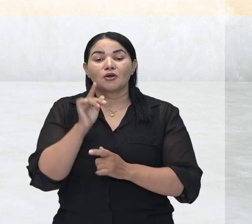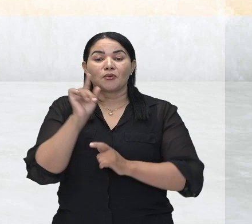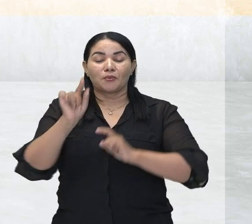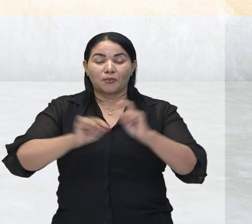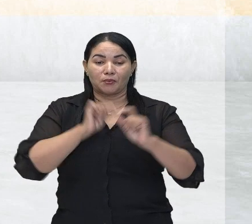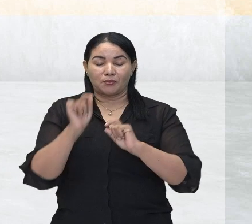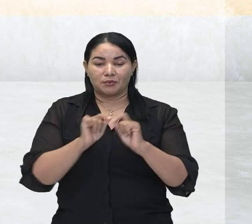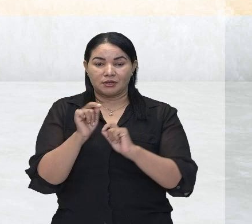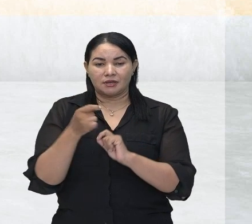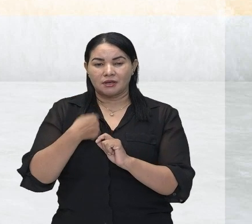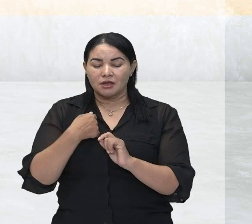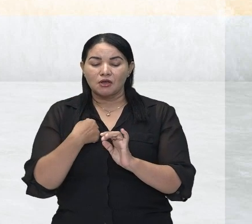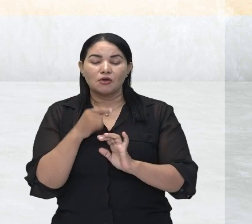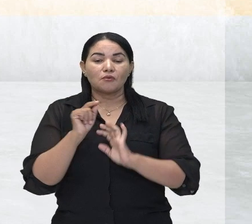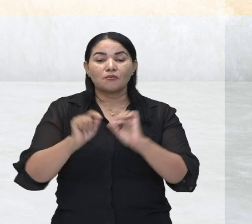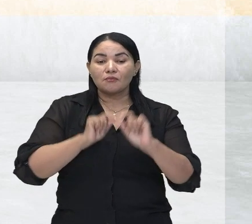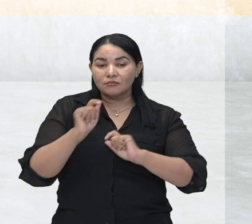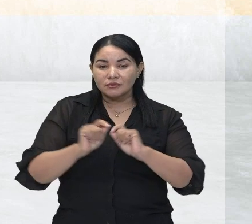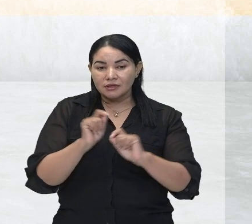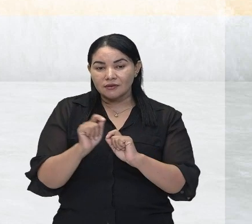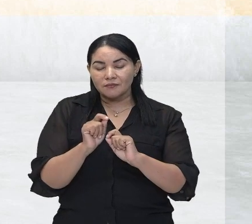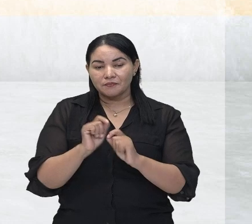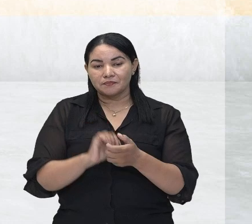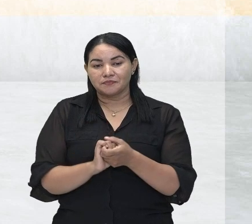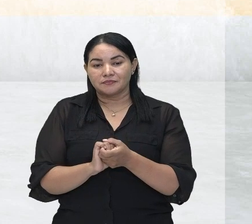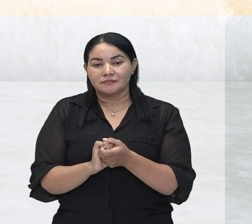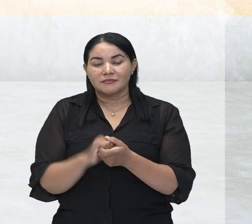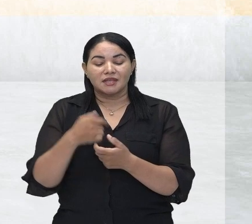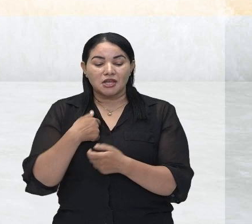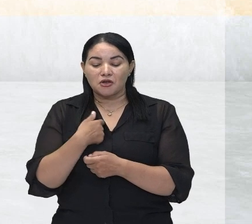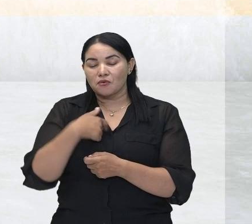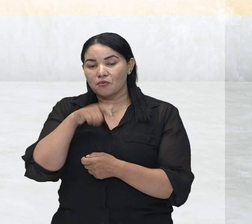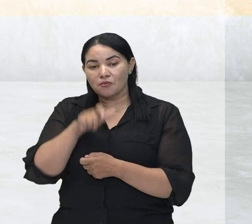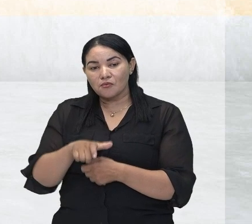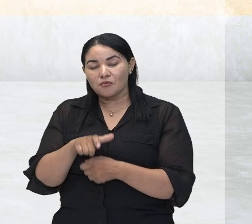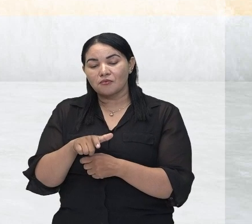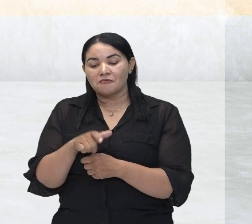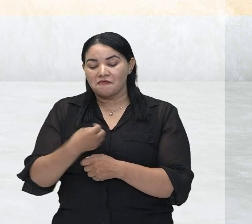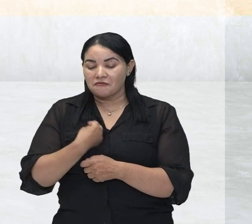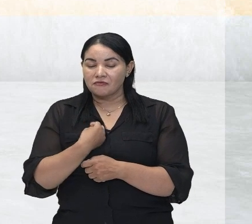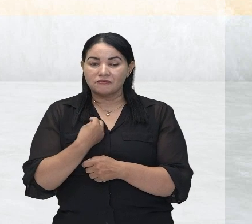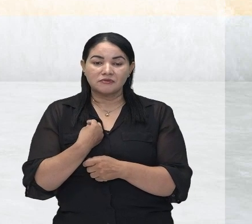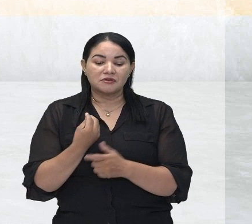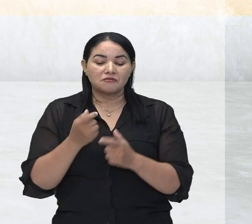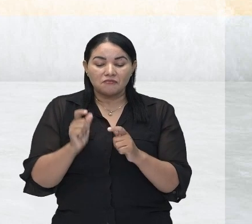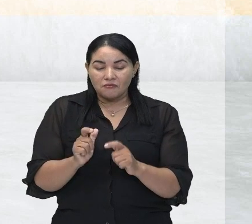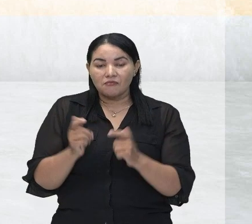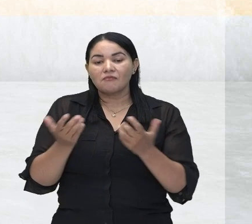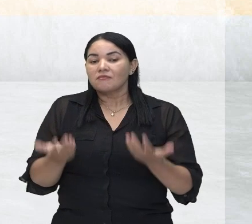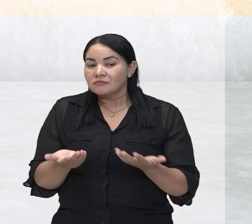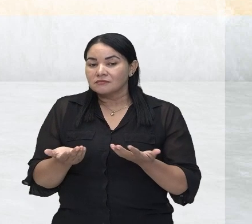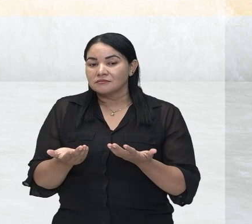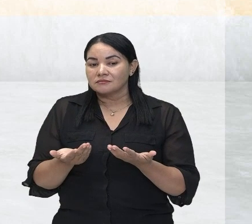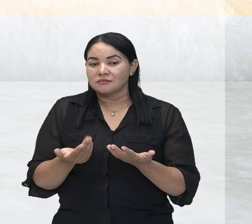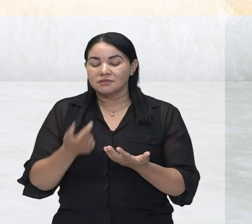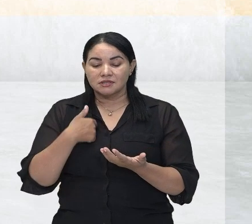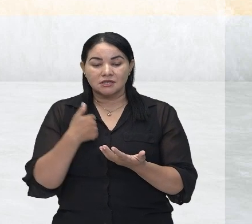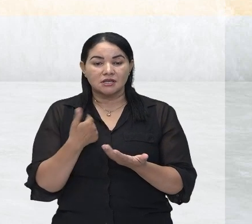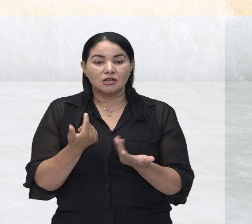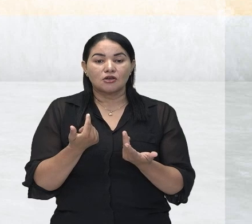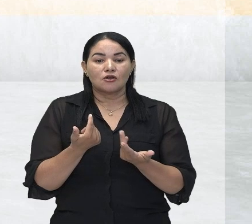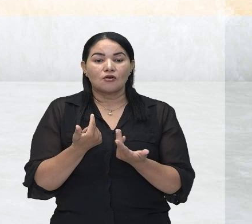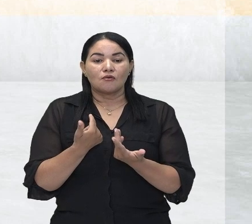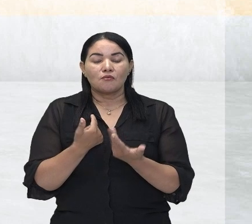como é que eu me identifico? Quem sou eu? Onde eu estou hoje? Onde eu vivo hoje? Quais são as minhas